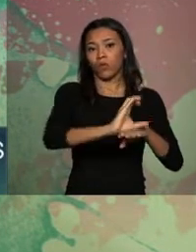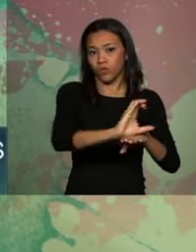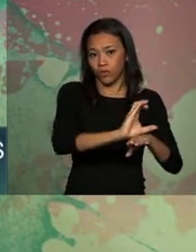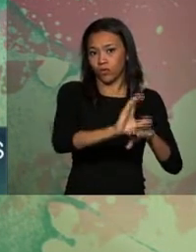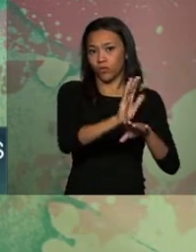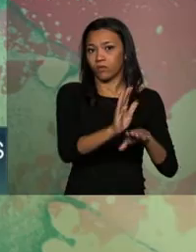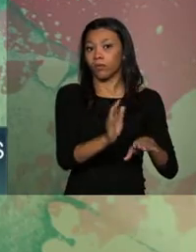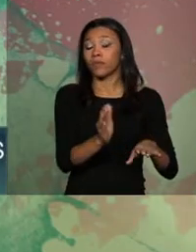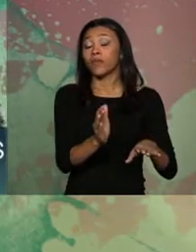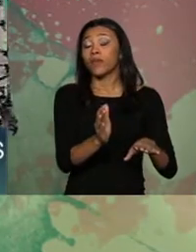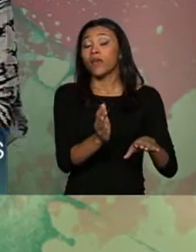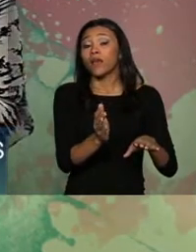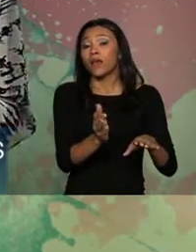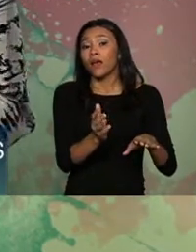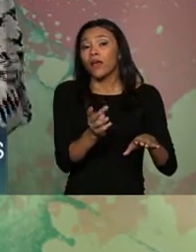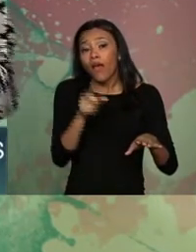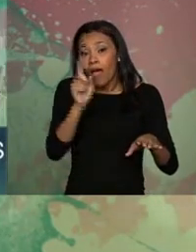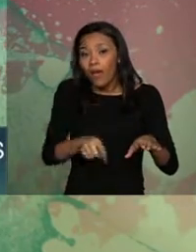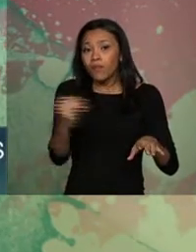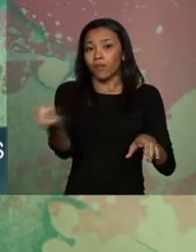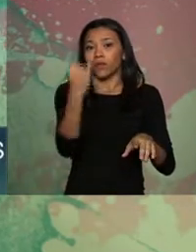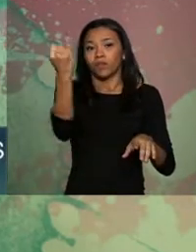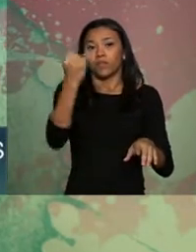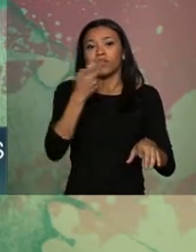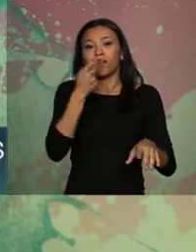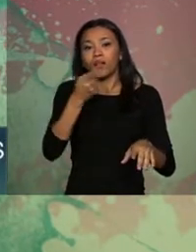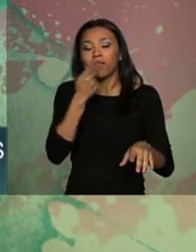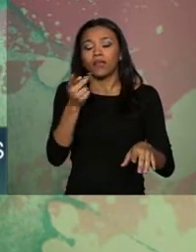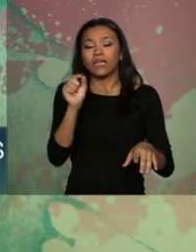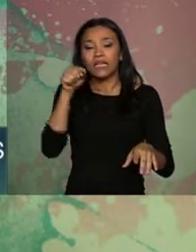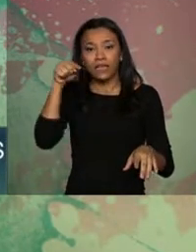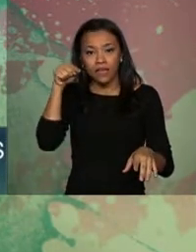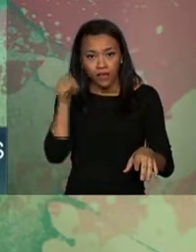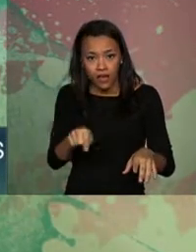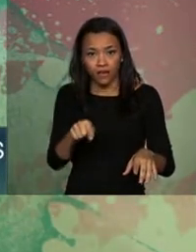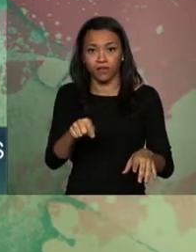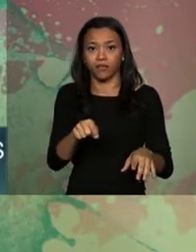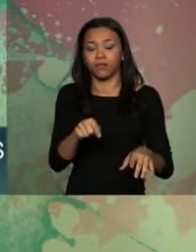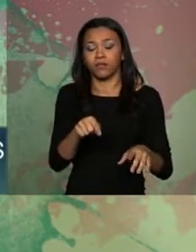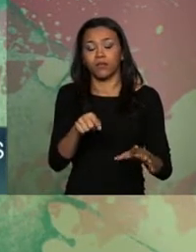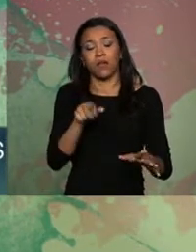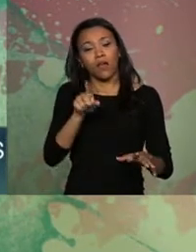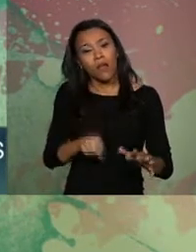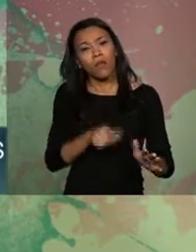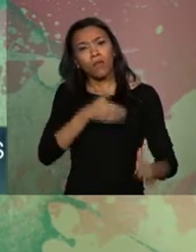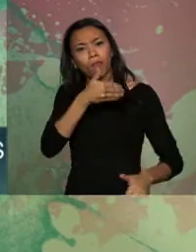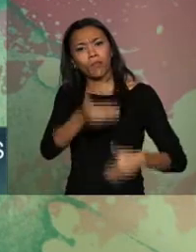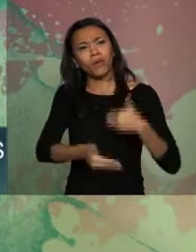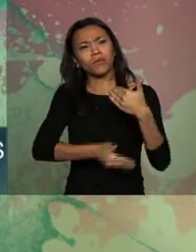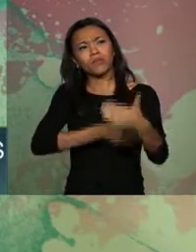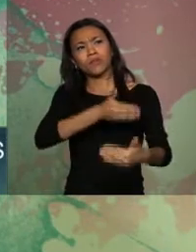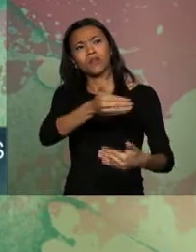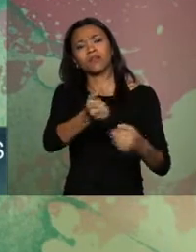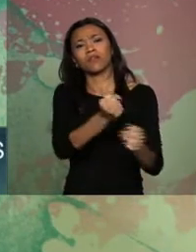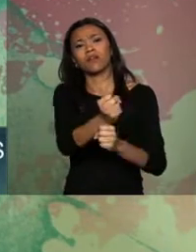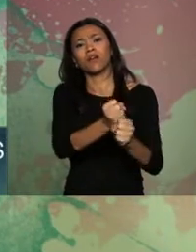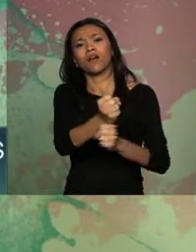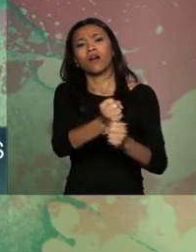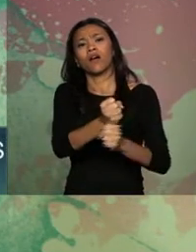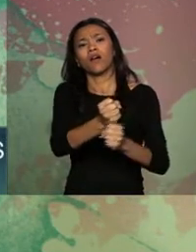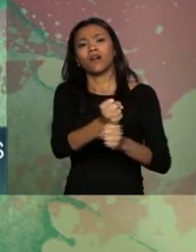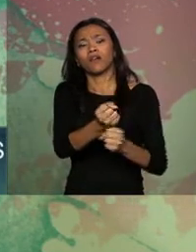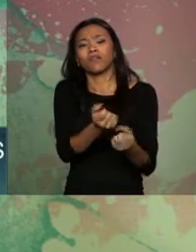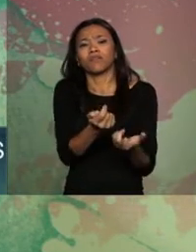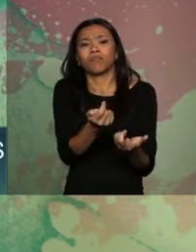é importante destacar que esse é um processo que tem poucos anos de vida, do ponto